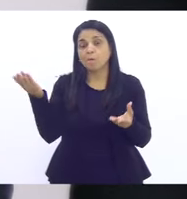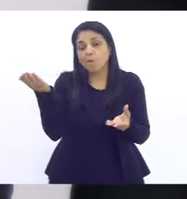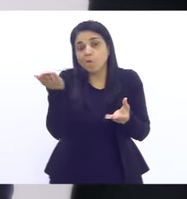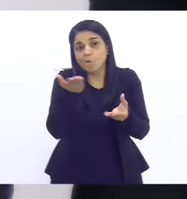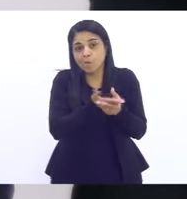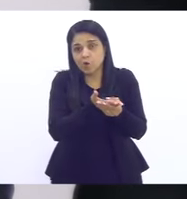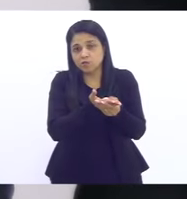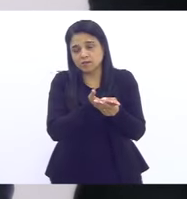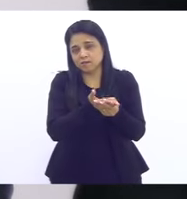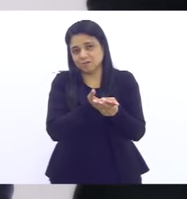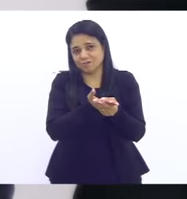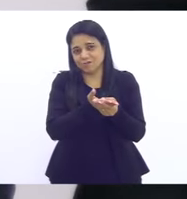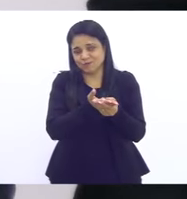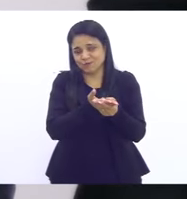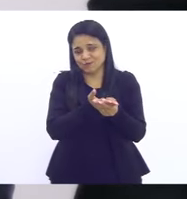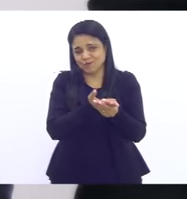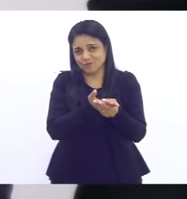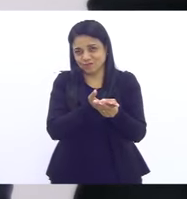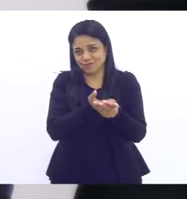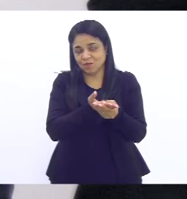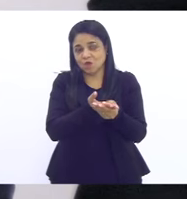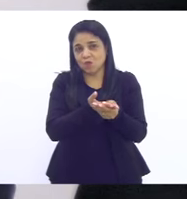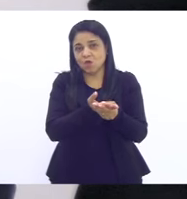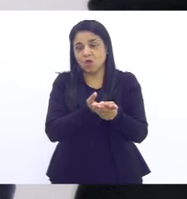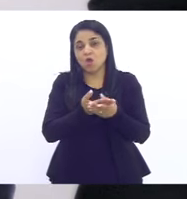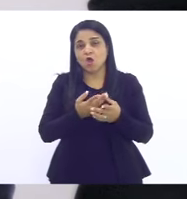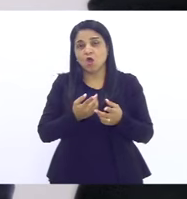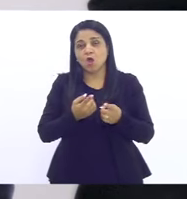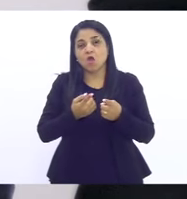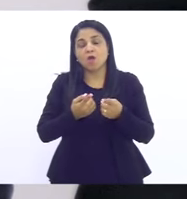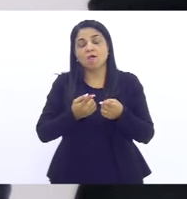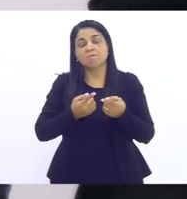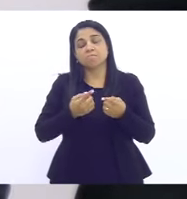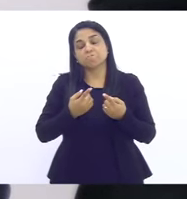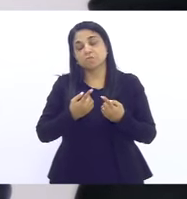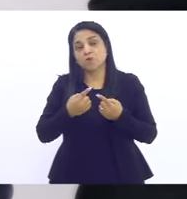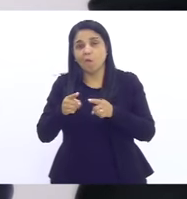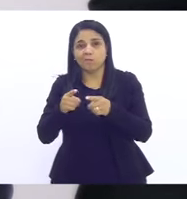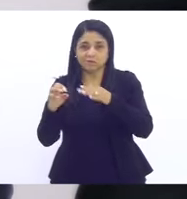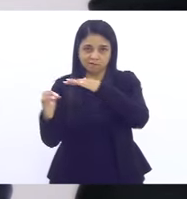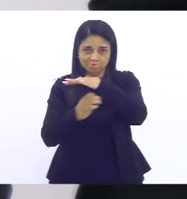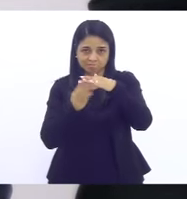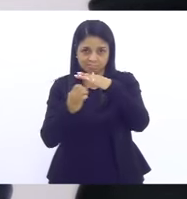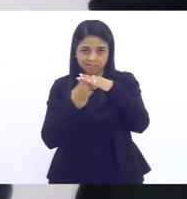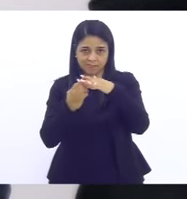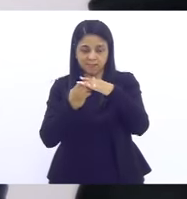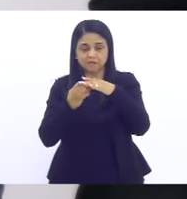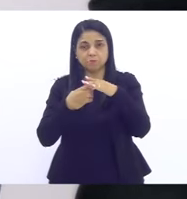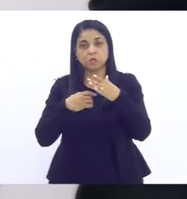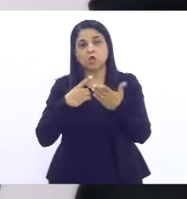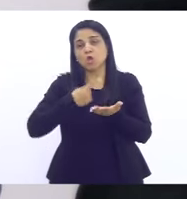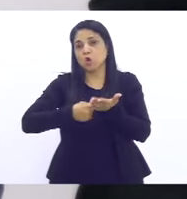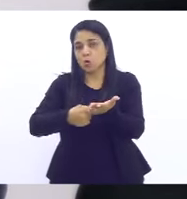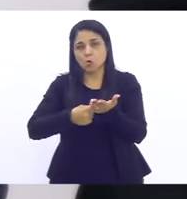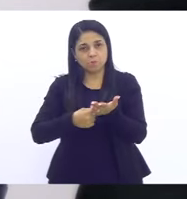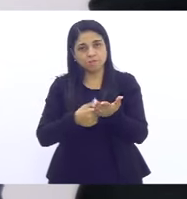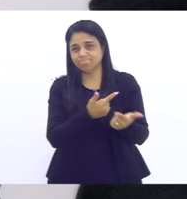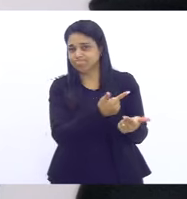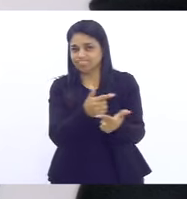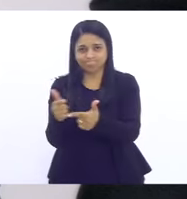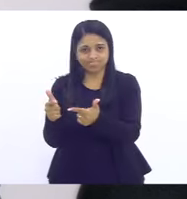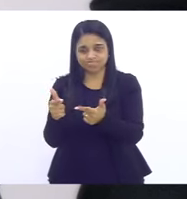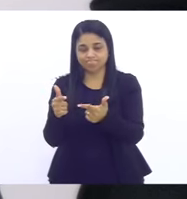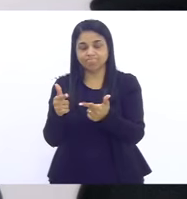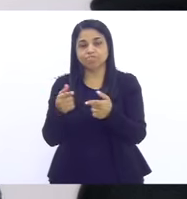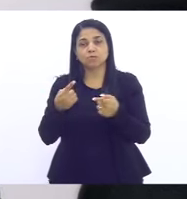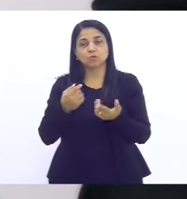de caducidade da concessão em função dos descumprimentos de diversas cláusulas do contrato da